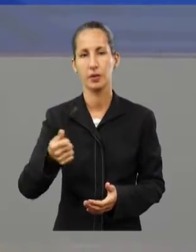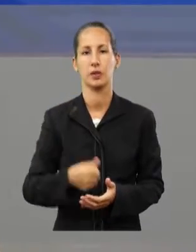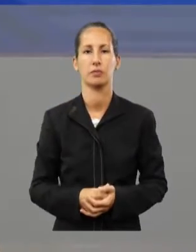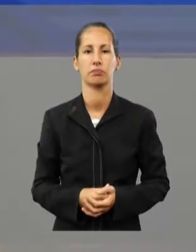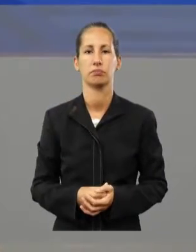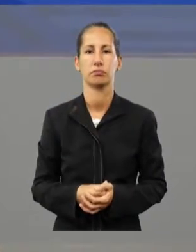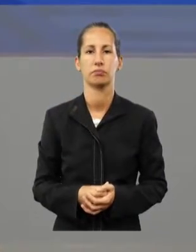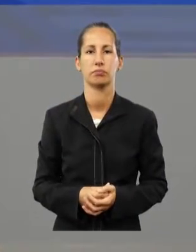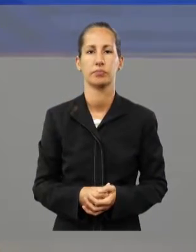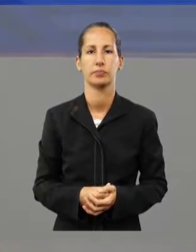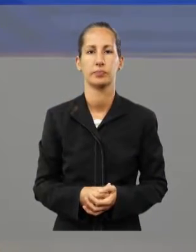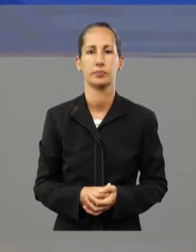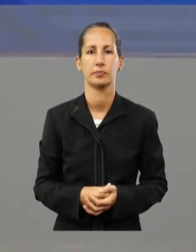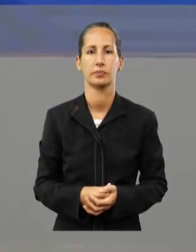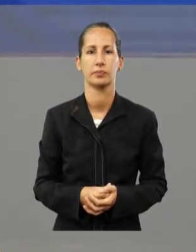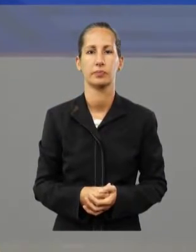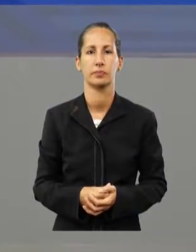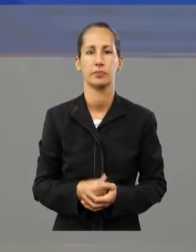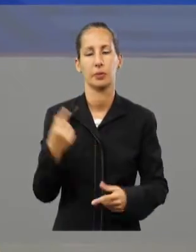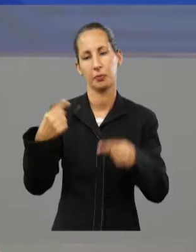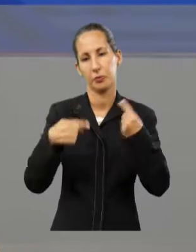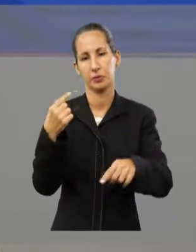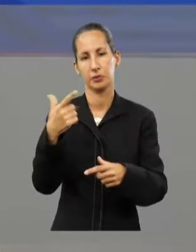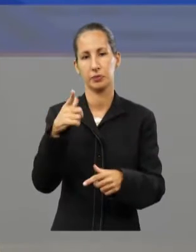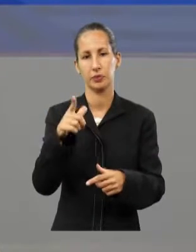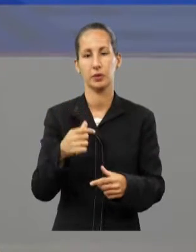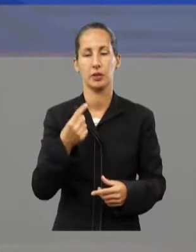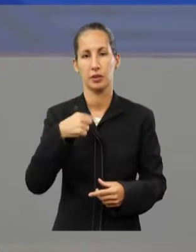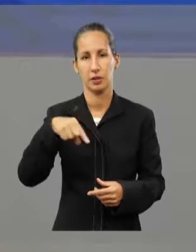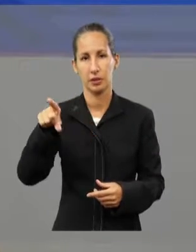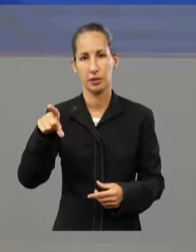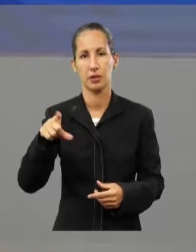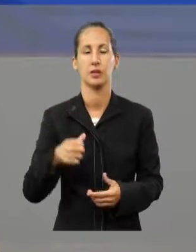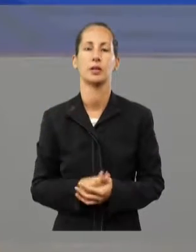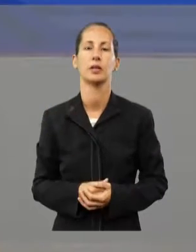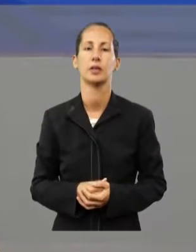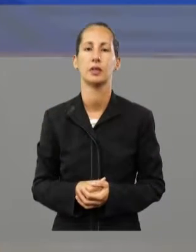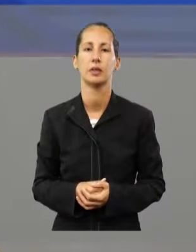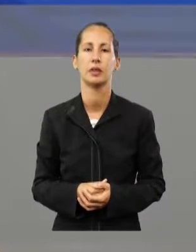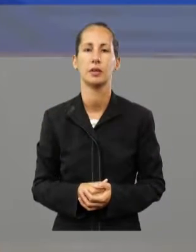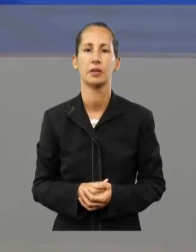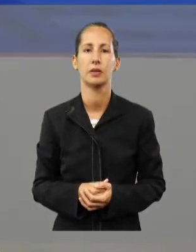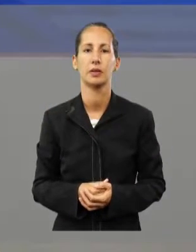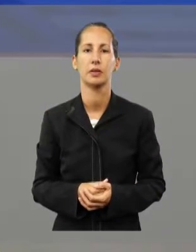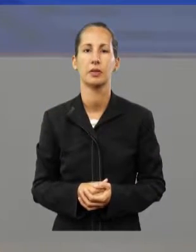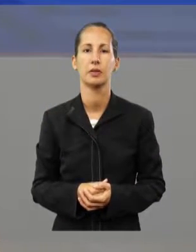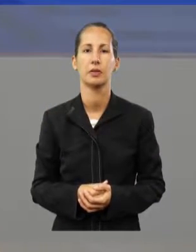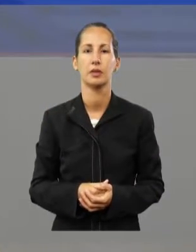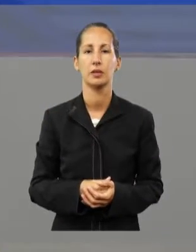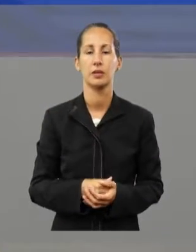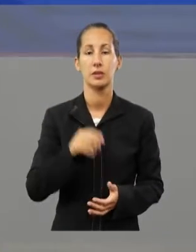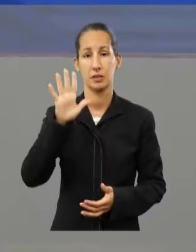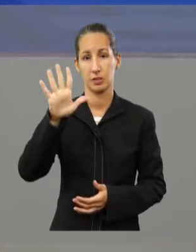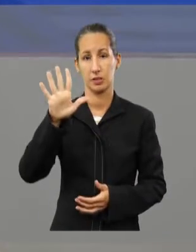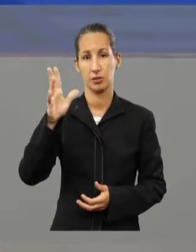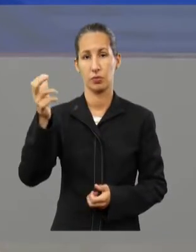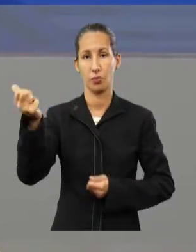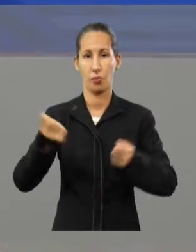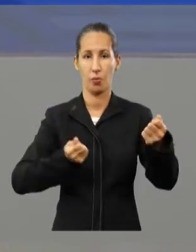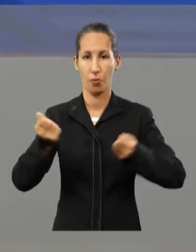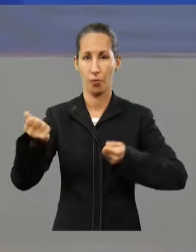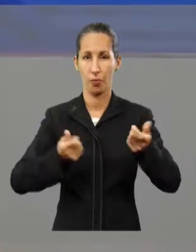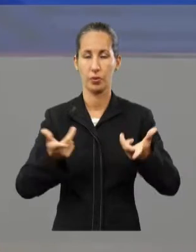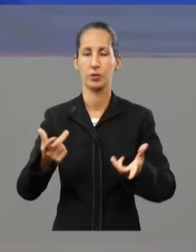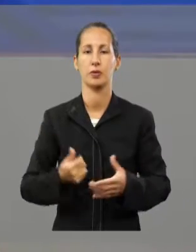Entrei. Eu não sabia o que é política. Fui para as portas com 5 ônibus, caminhão